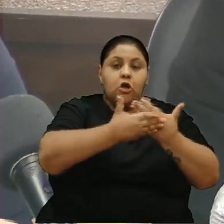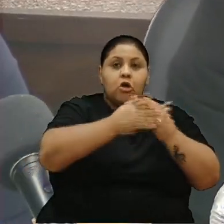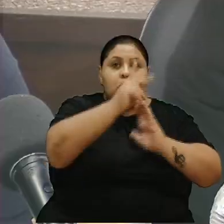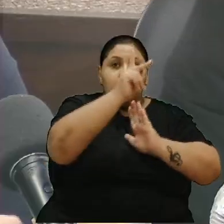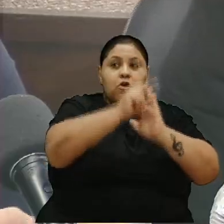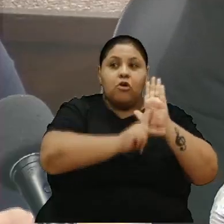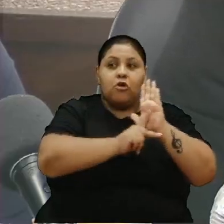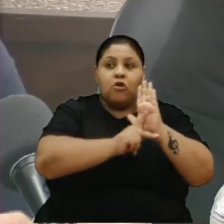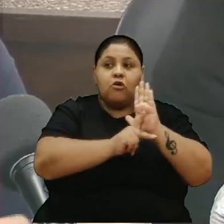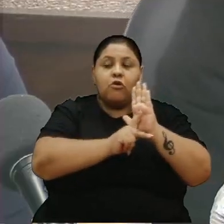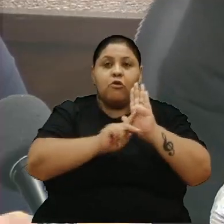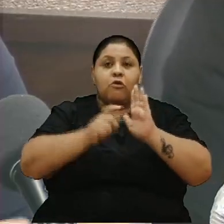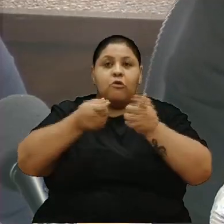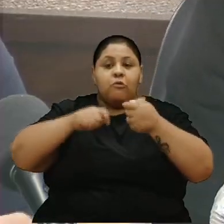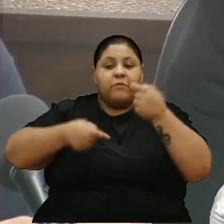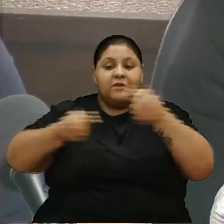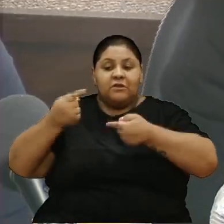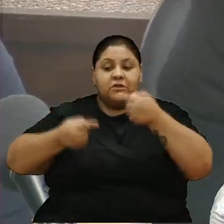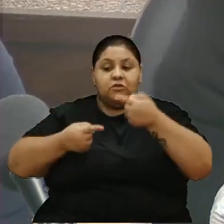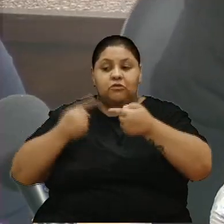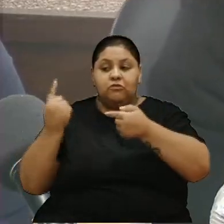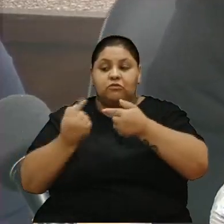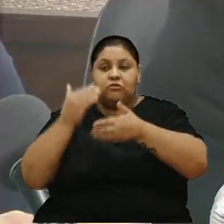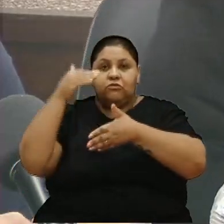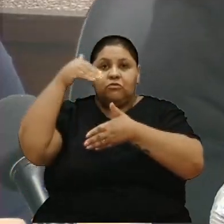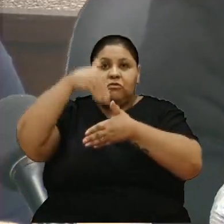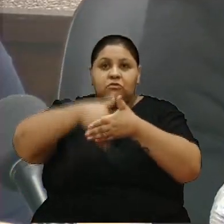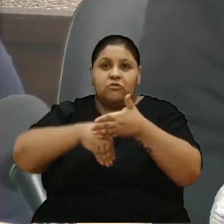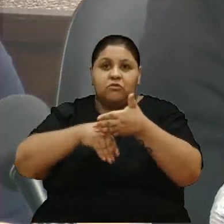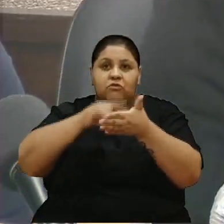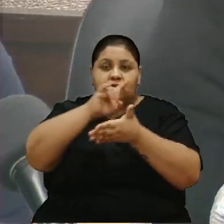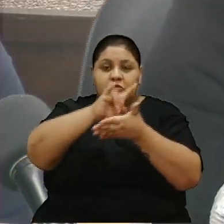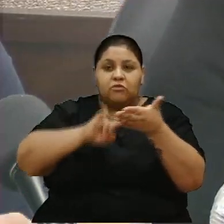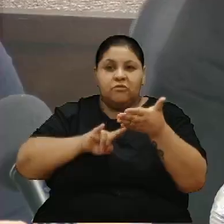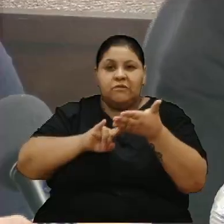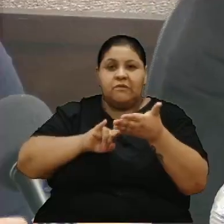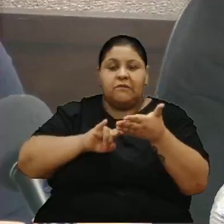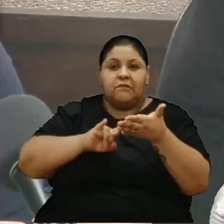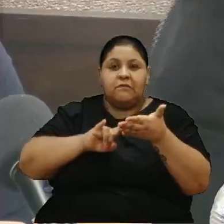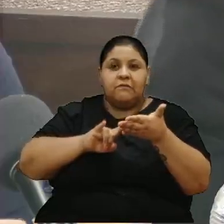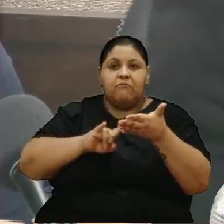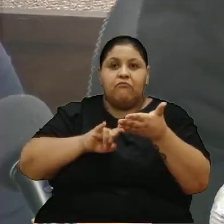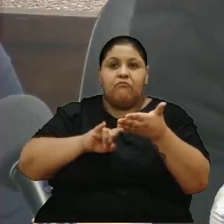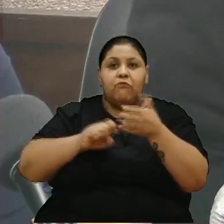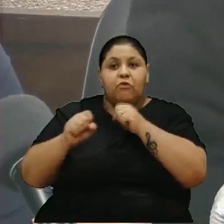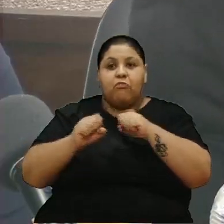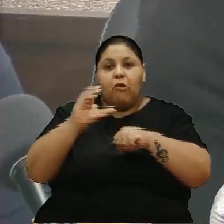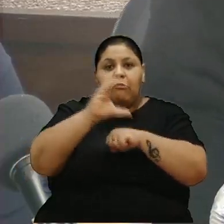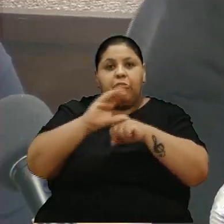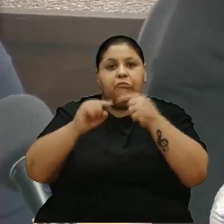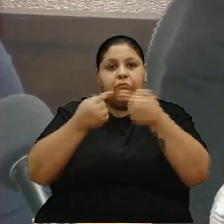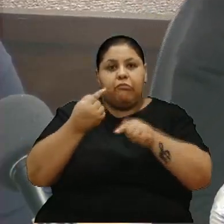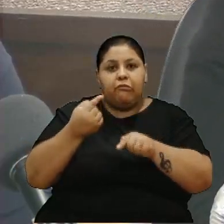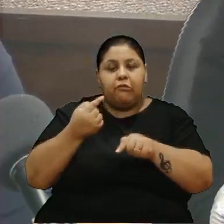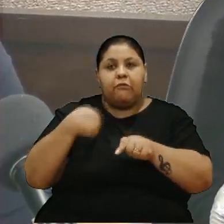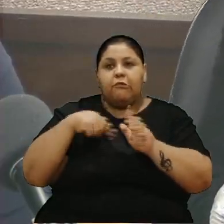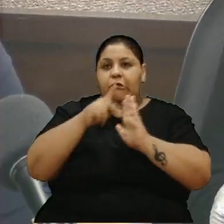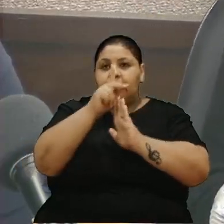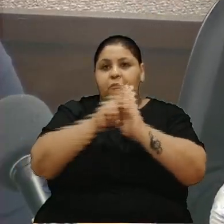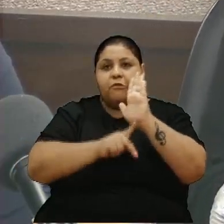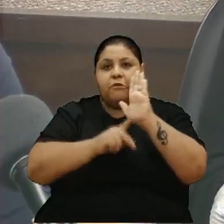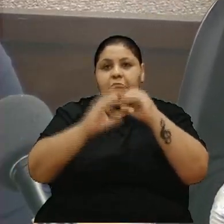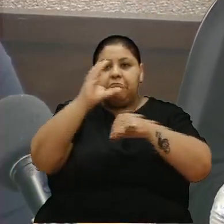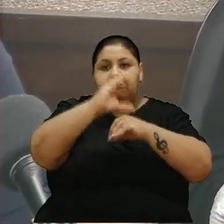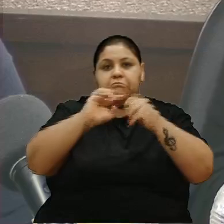serão submetidos à discussão única e votação os pareceres que se julgarem inconstitucionais. Então, se meu projeto é